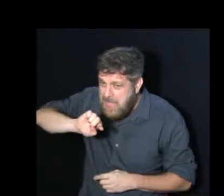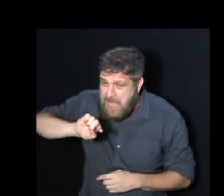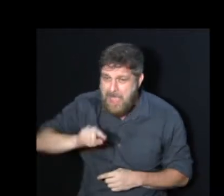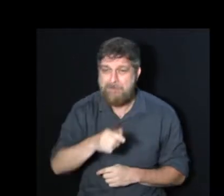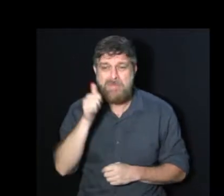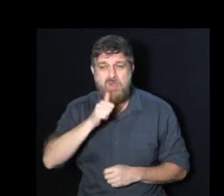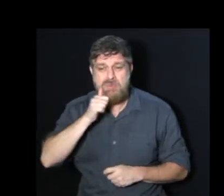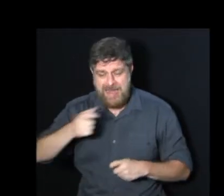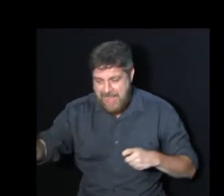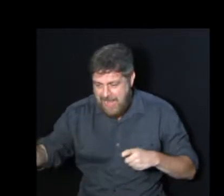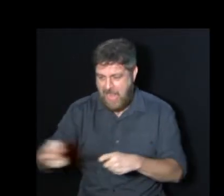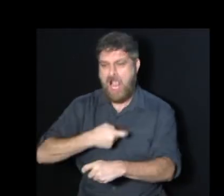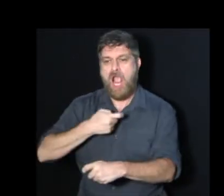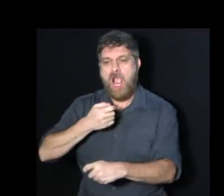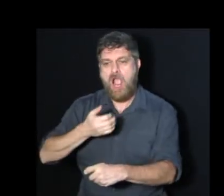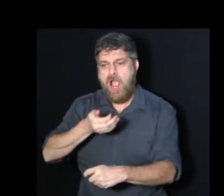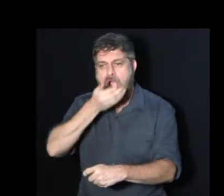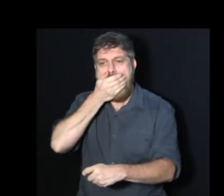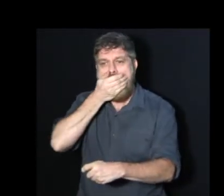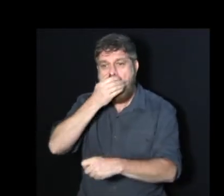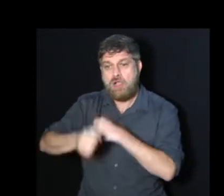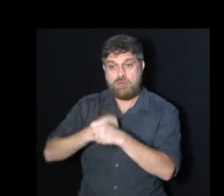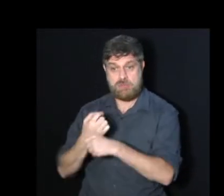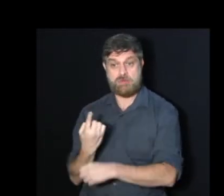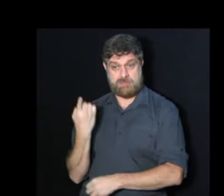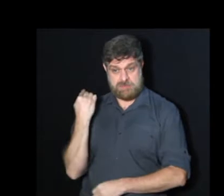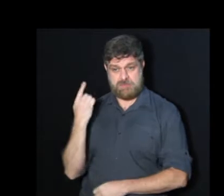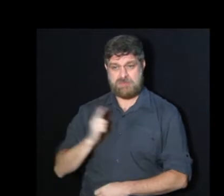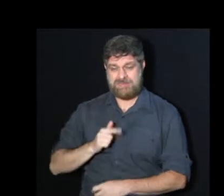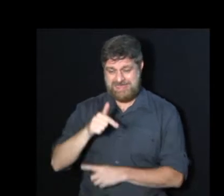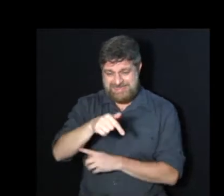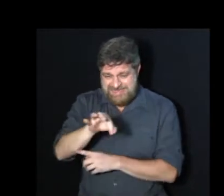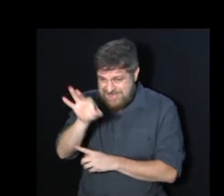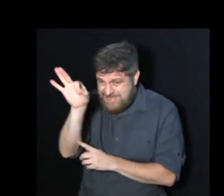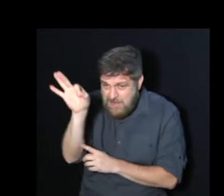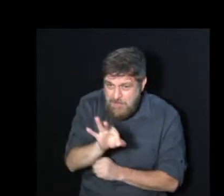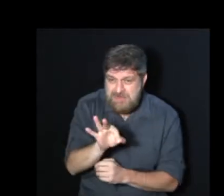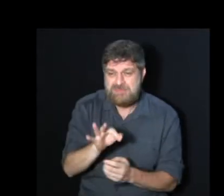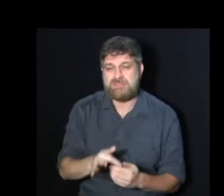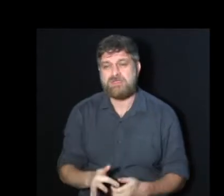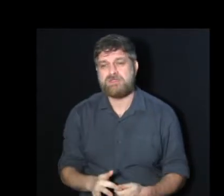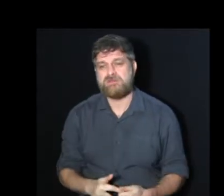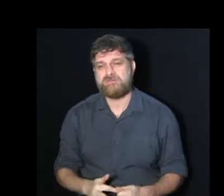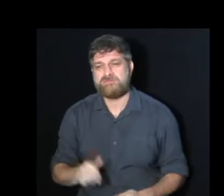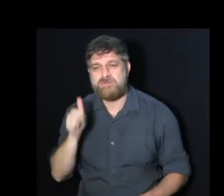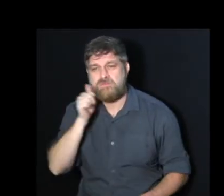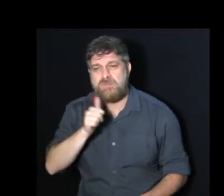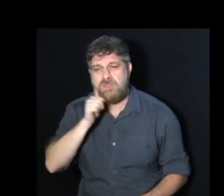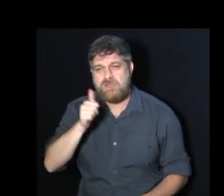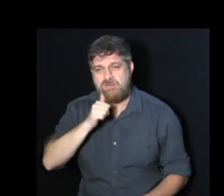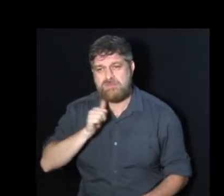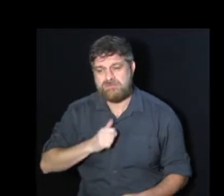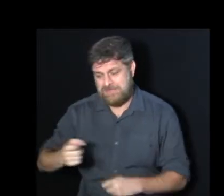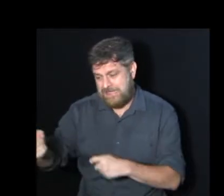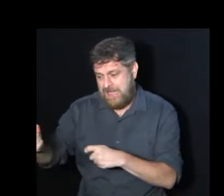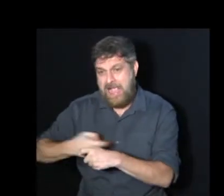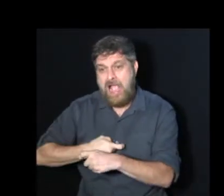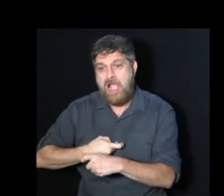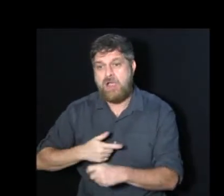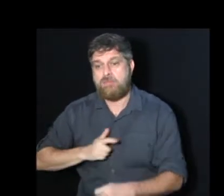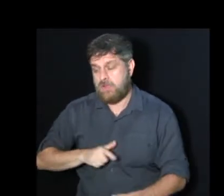foram estupradas no ano passado, mais de 70% dessas mulheres foram estupradas